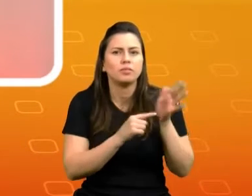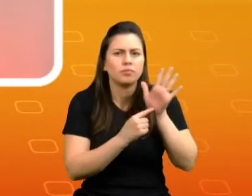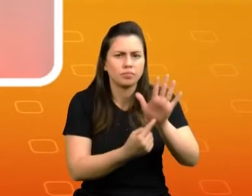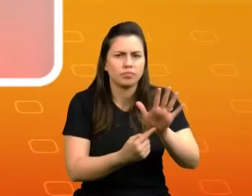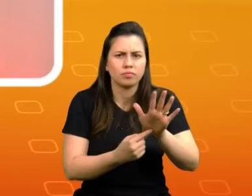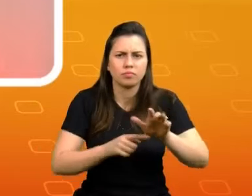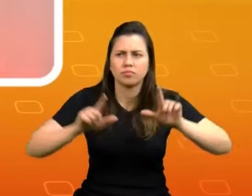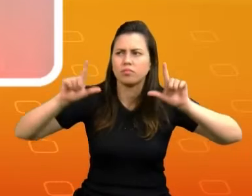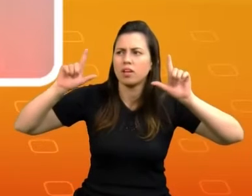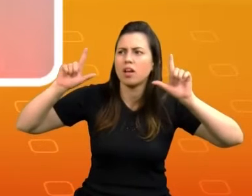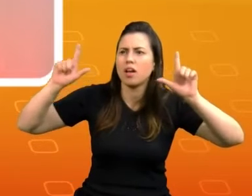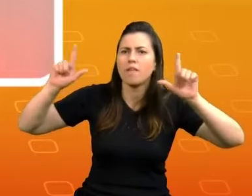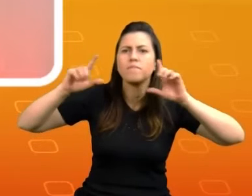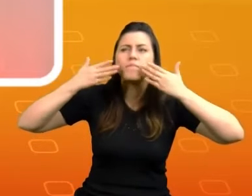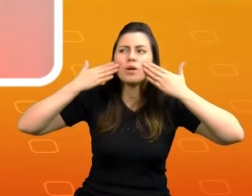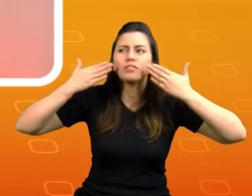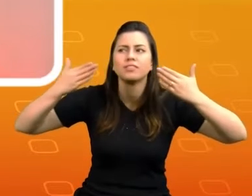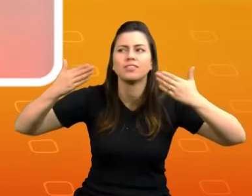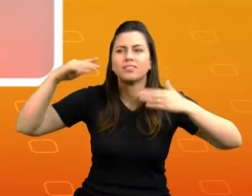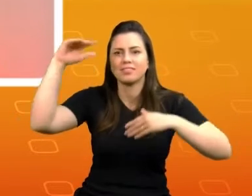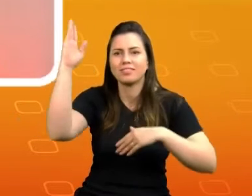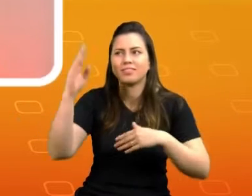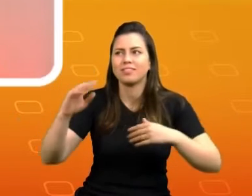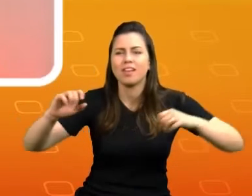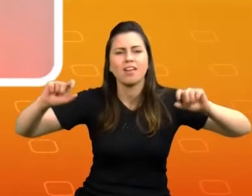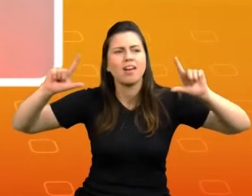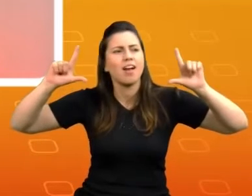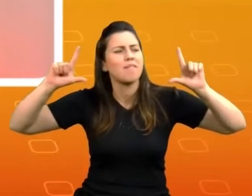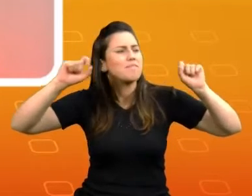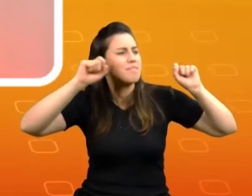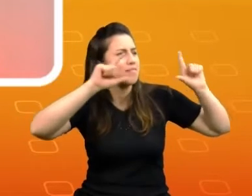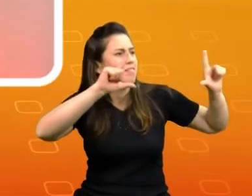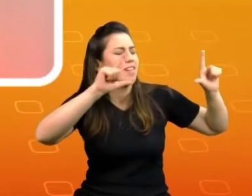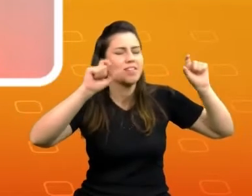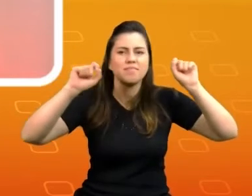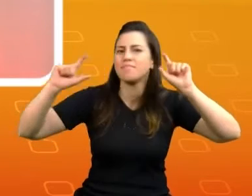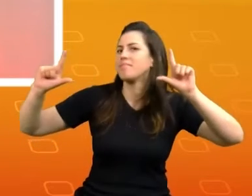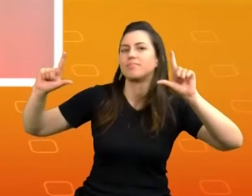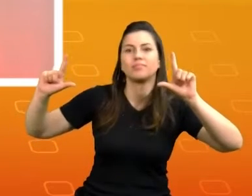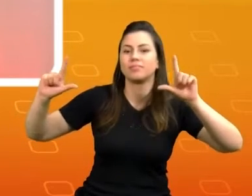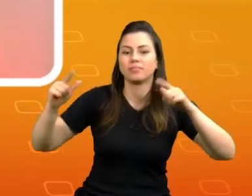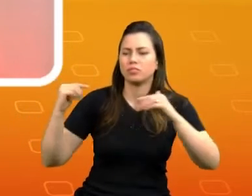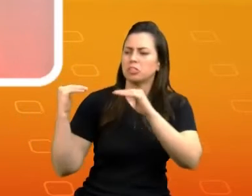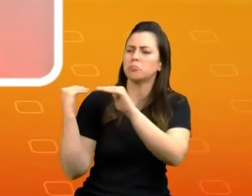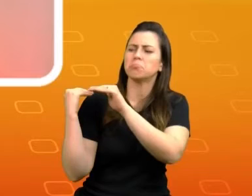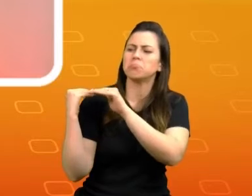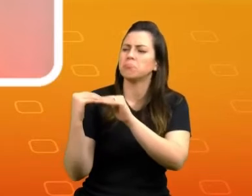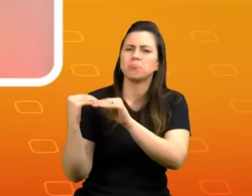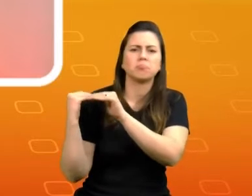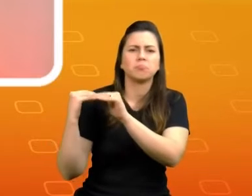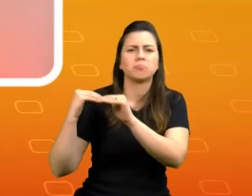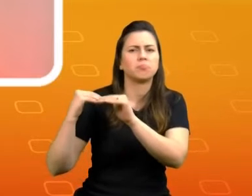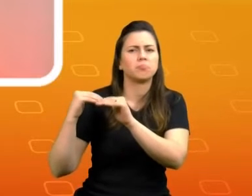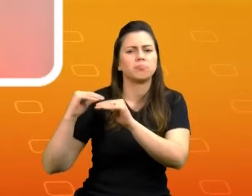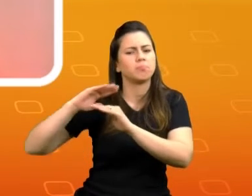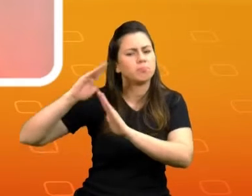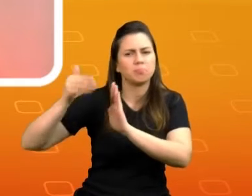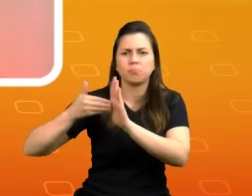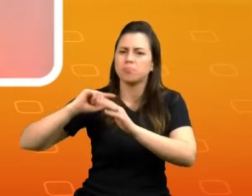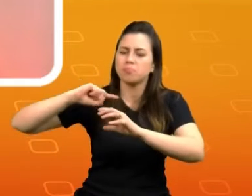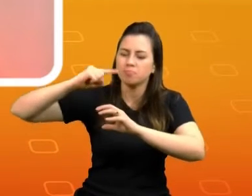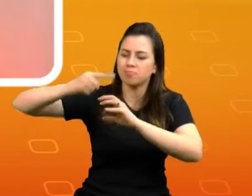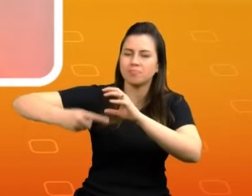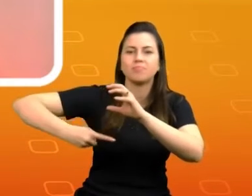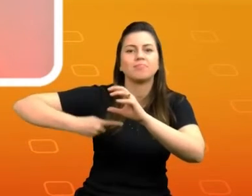sinal do Brasil mas para trabalhar no evento Global então assim se pode considerar que estamos no mesmo nível de todos os eventos globais E